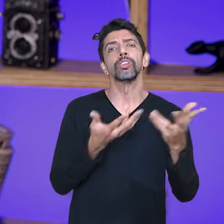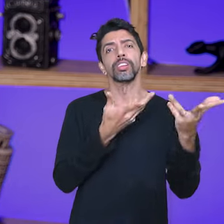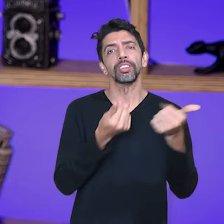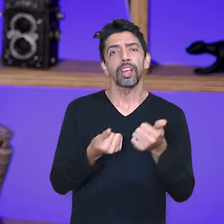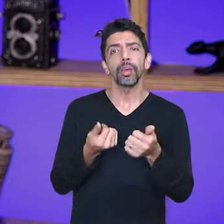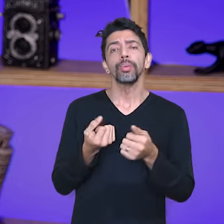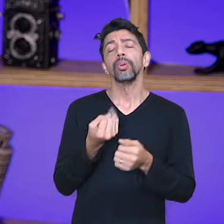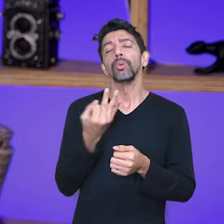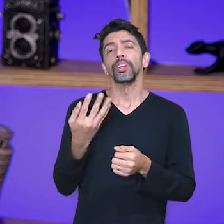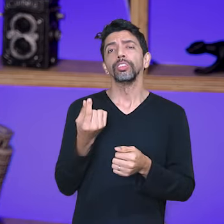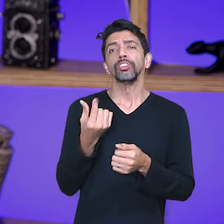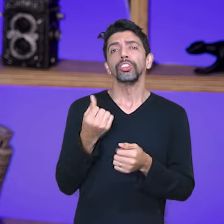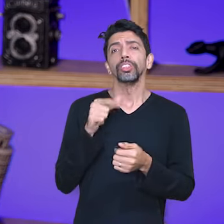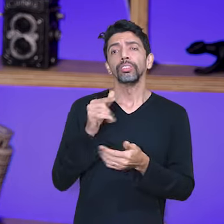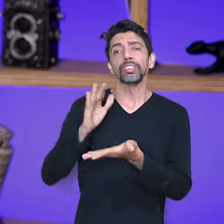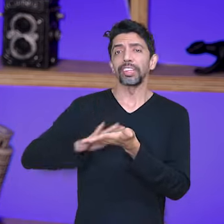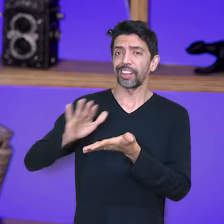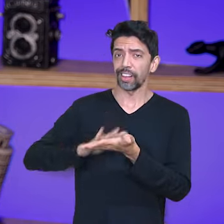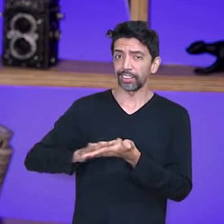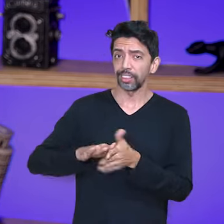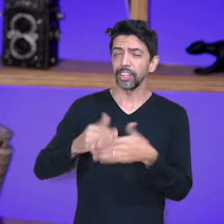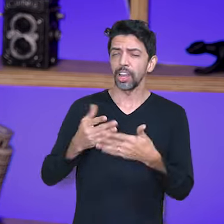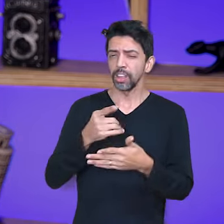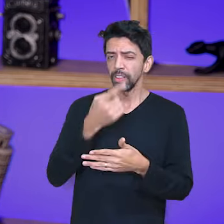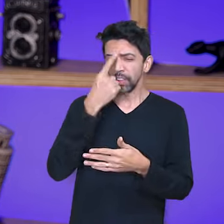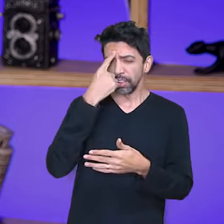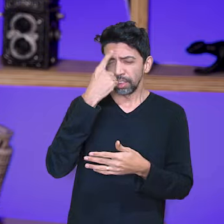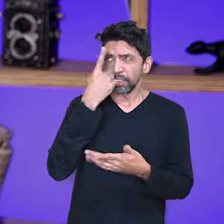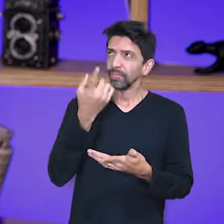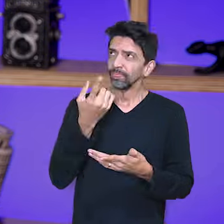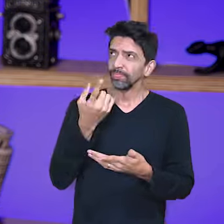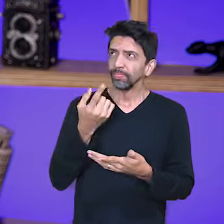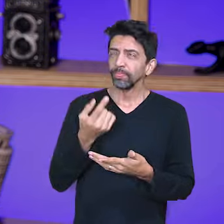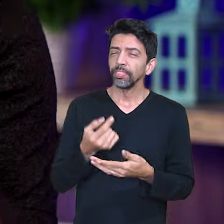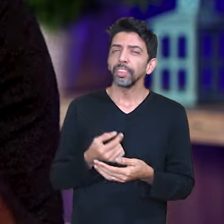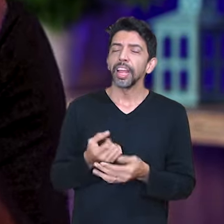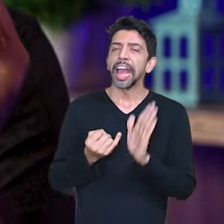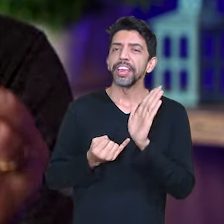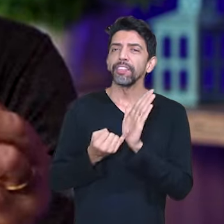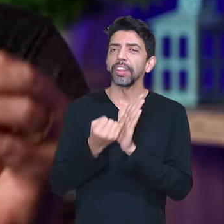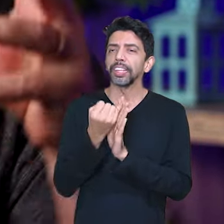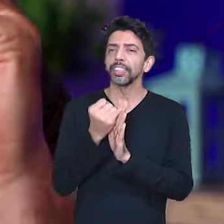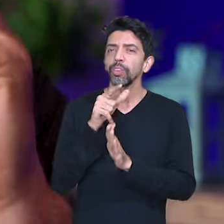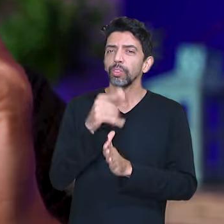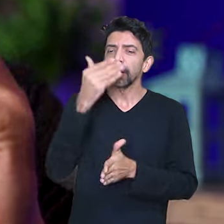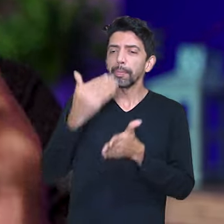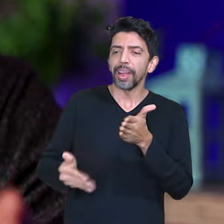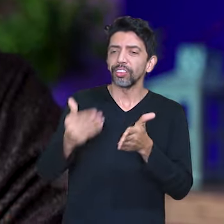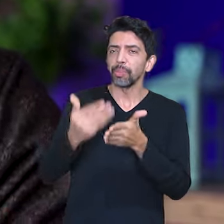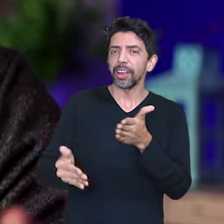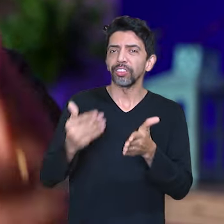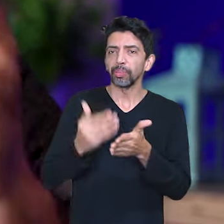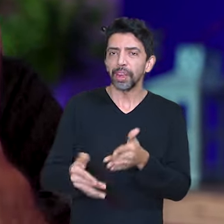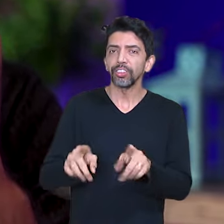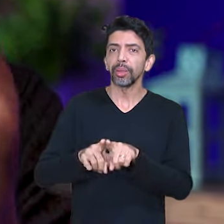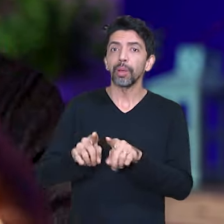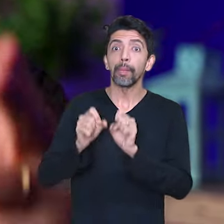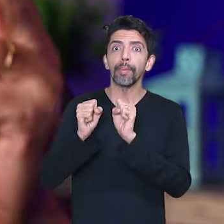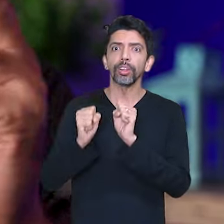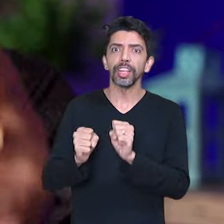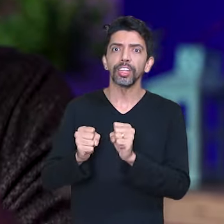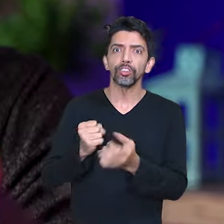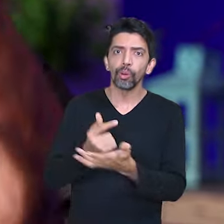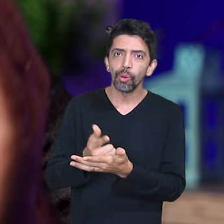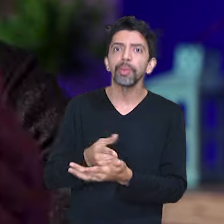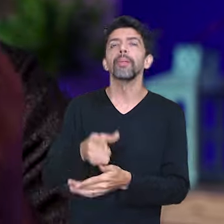inflacionária, a perda do poder aquisitivo, a perda do poder de compra é notória, é verídica, é verdadeira. Aconteceu